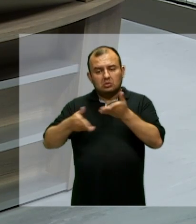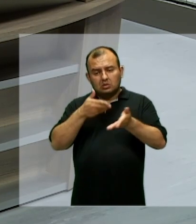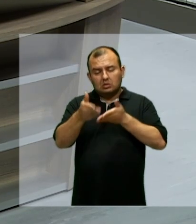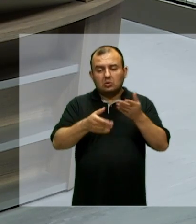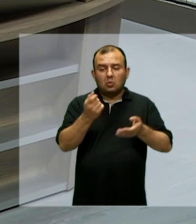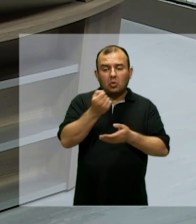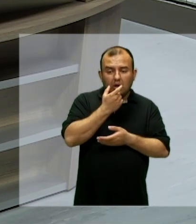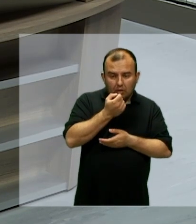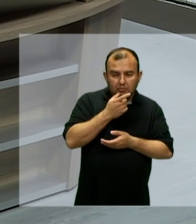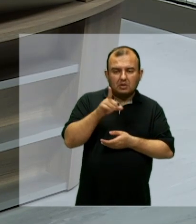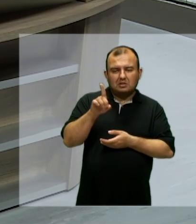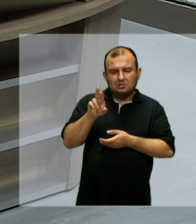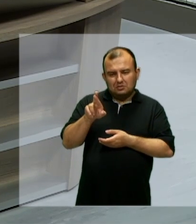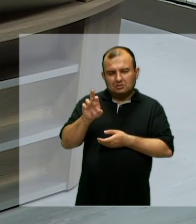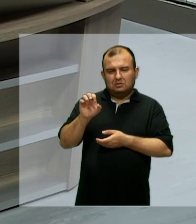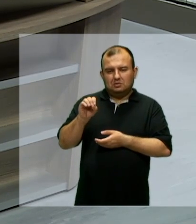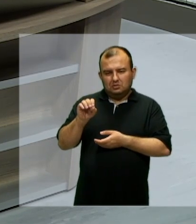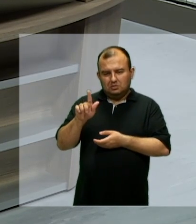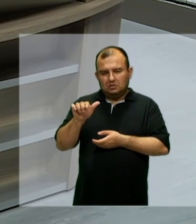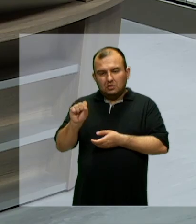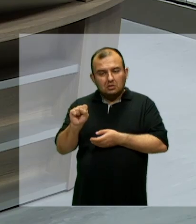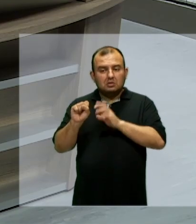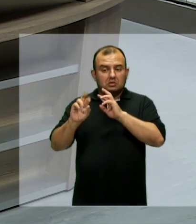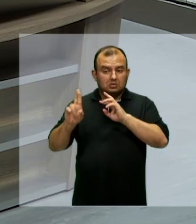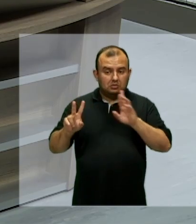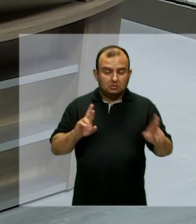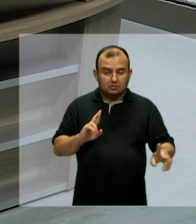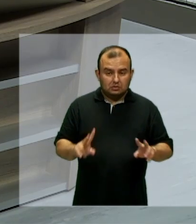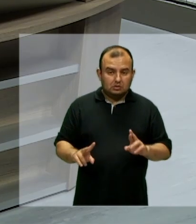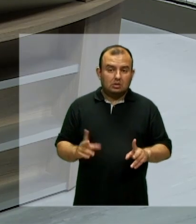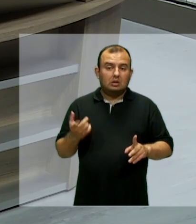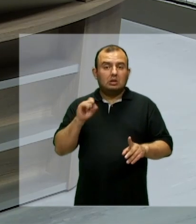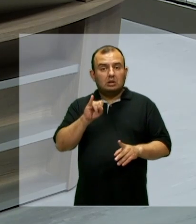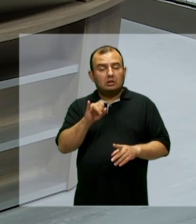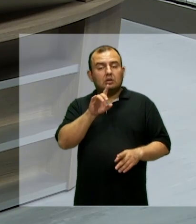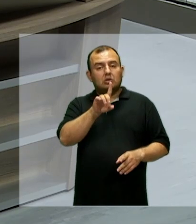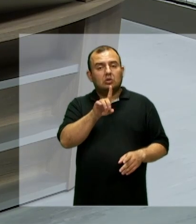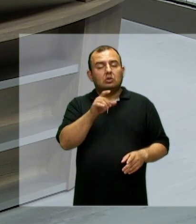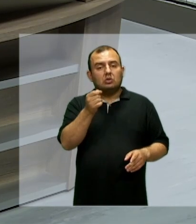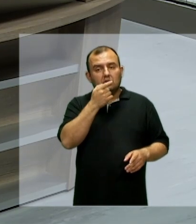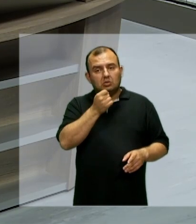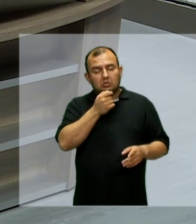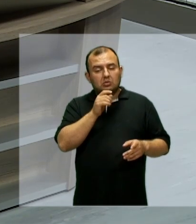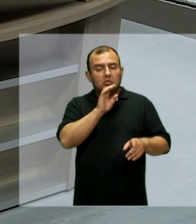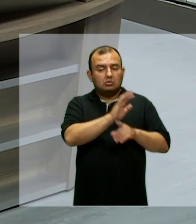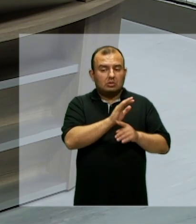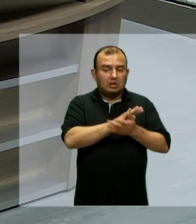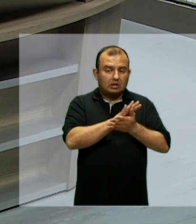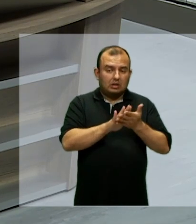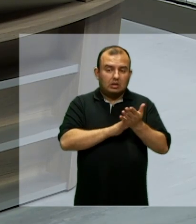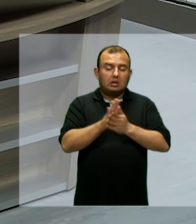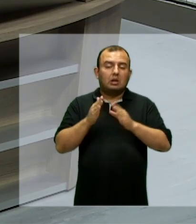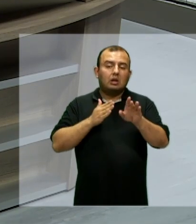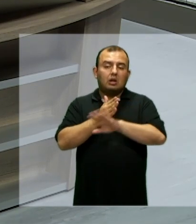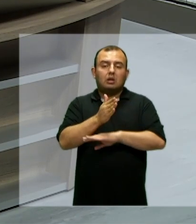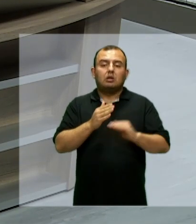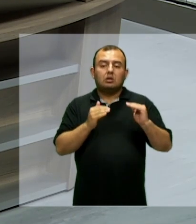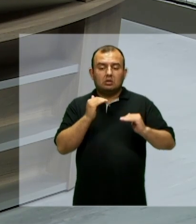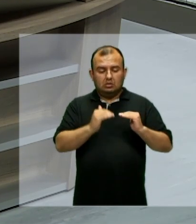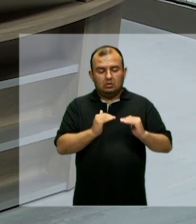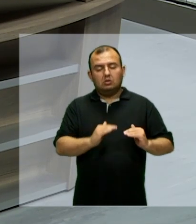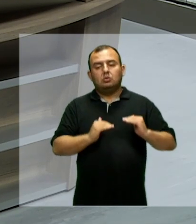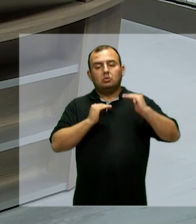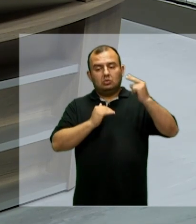drogas diferentes. E esses tumores, às vezes, se essas drogas não surtem efeito, eu tenho acesso à chamada segunda